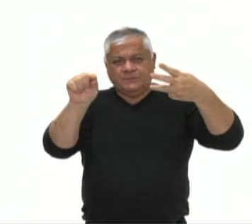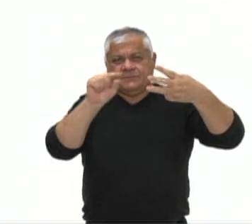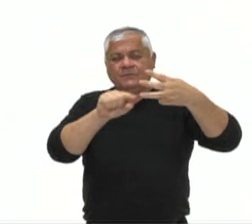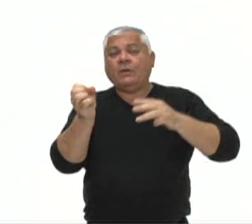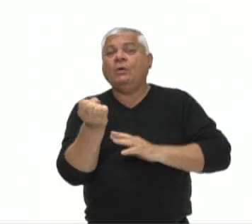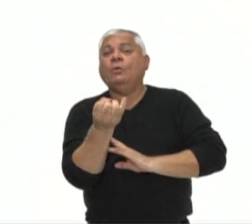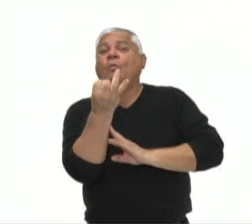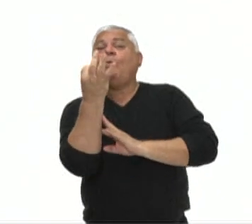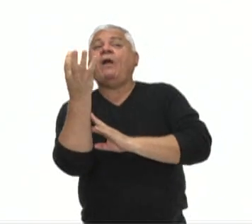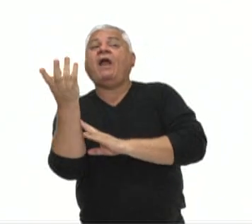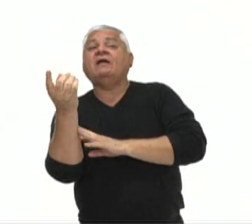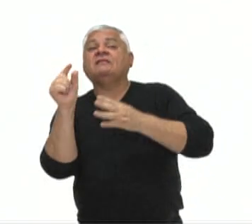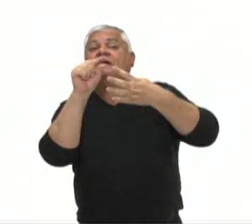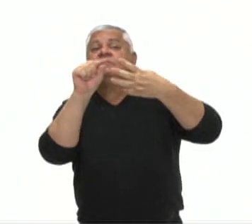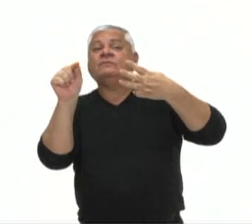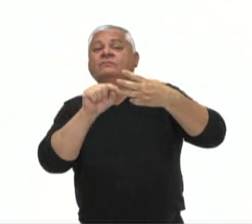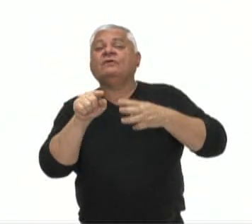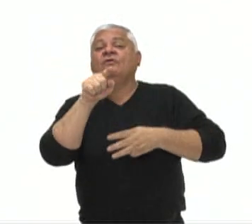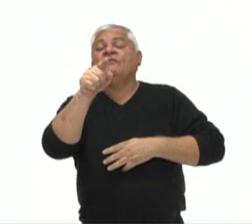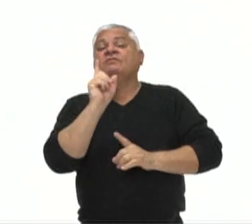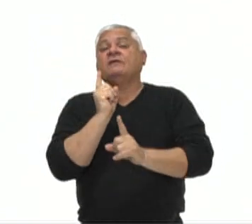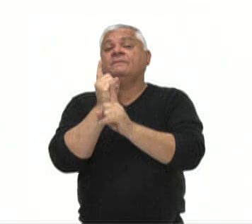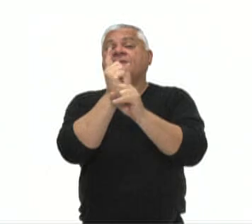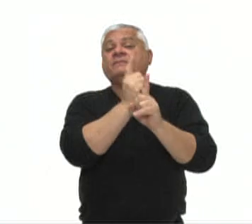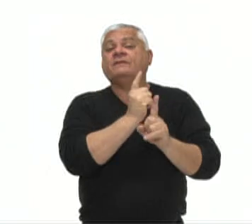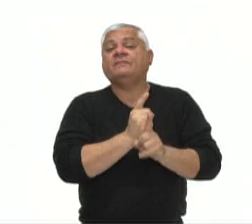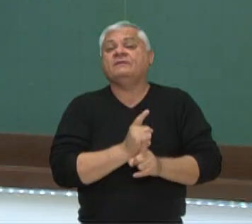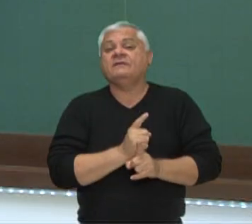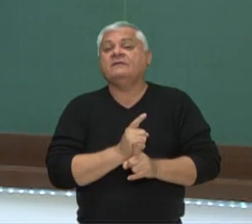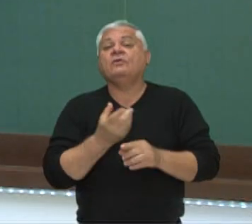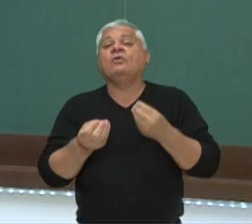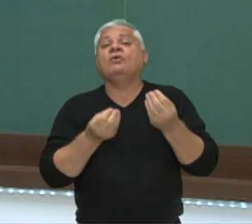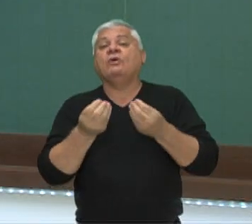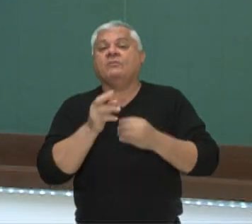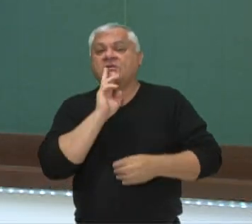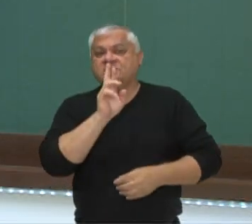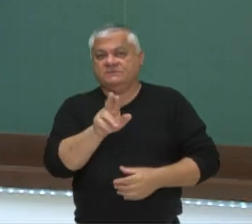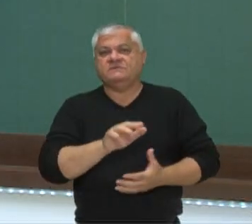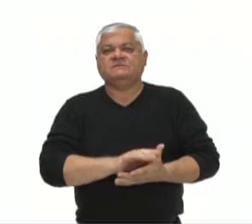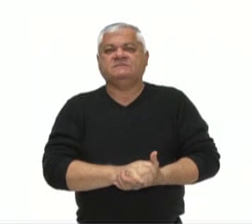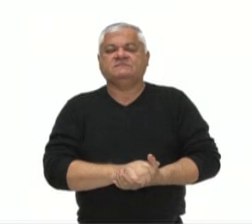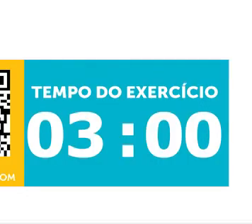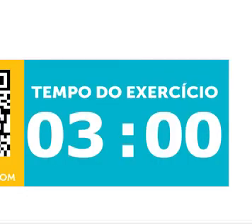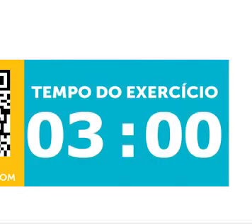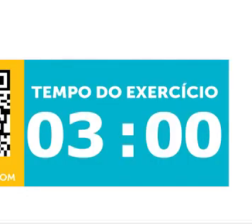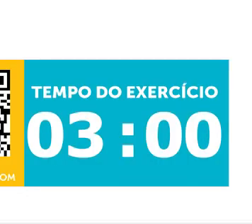de Calvin? Como você as identificou? Responda.